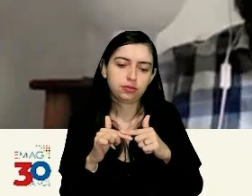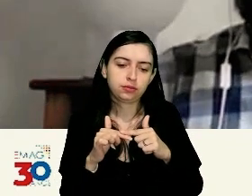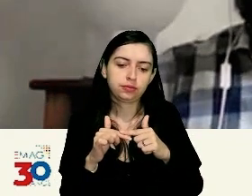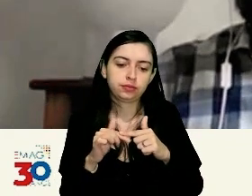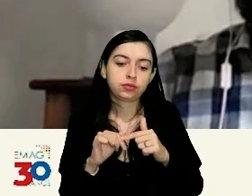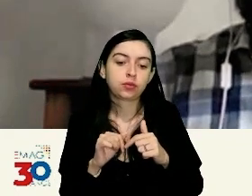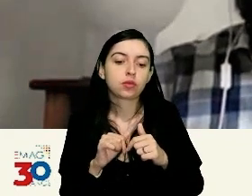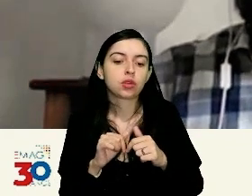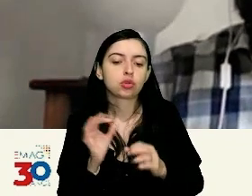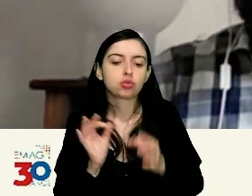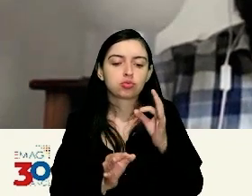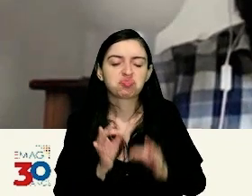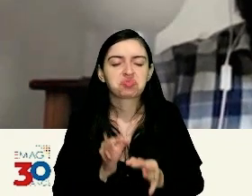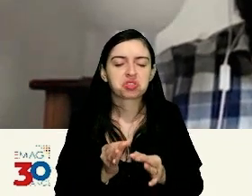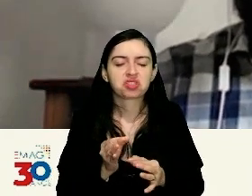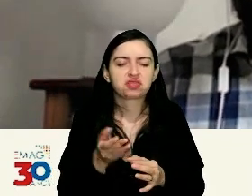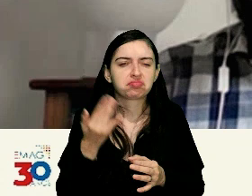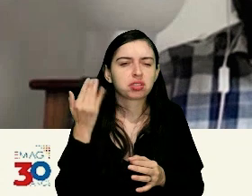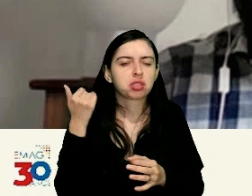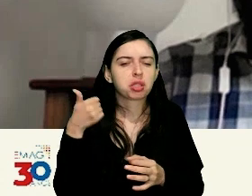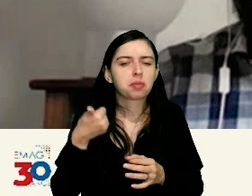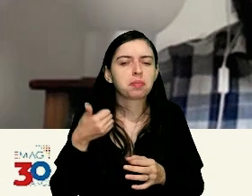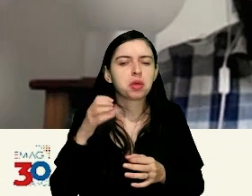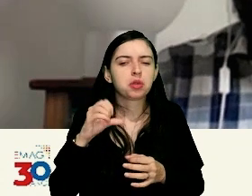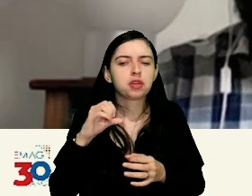desde 1990